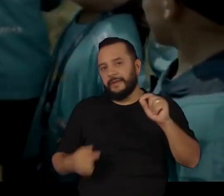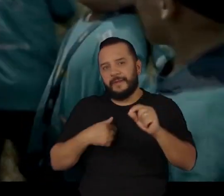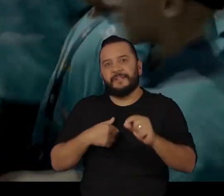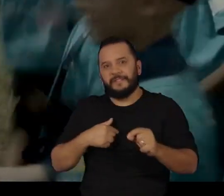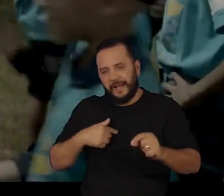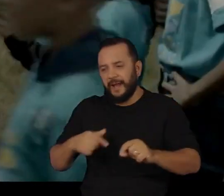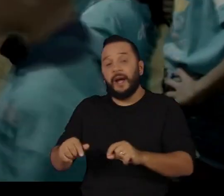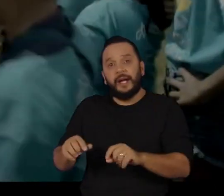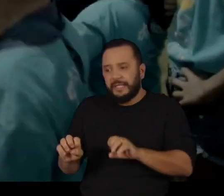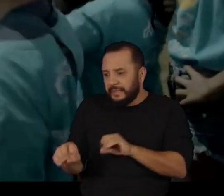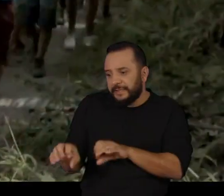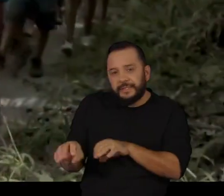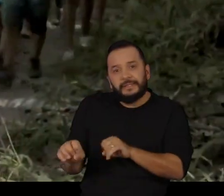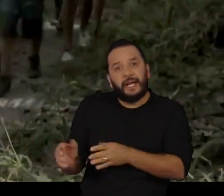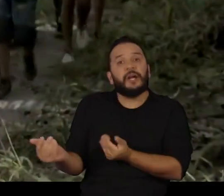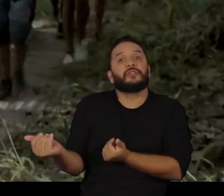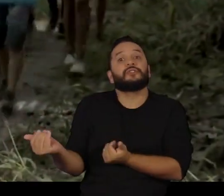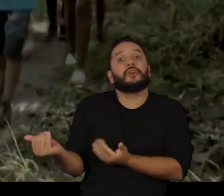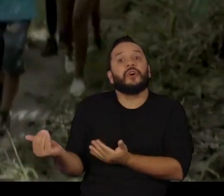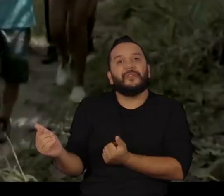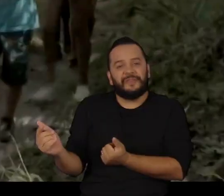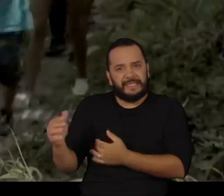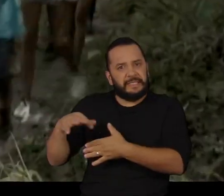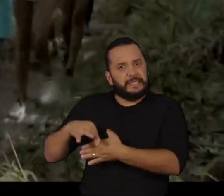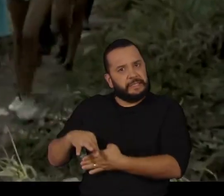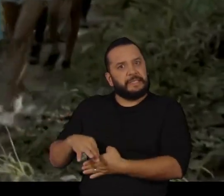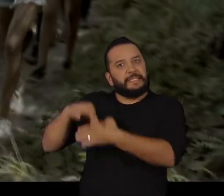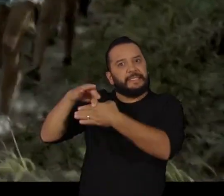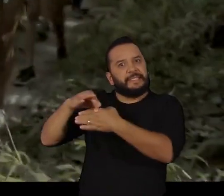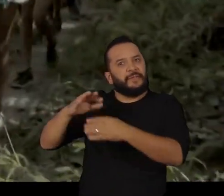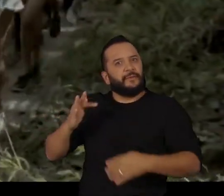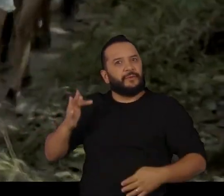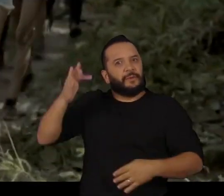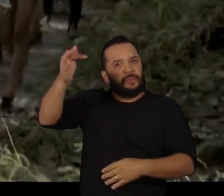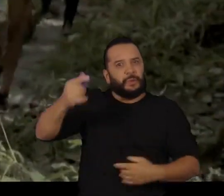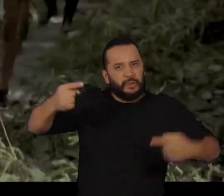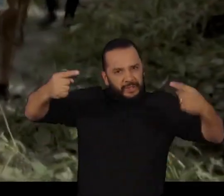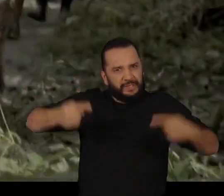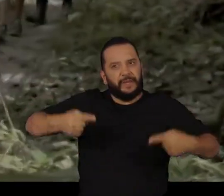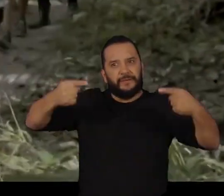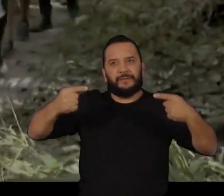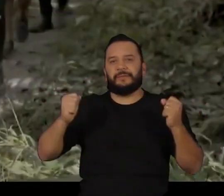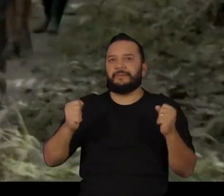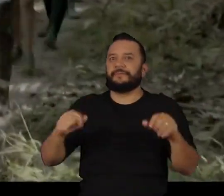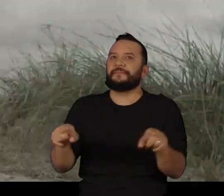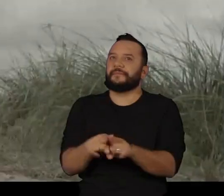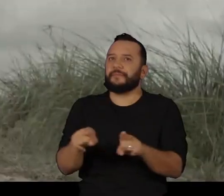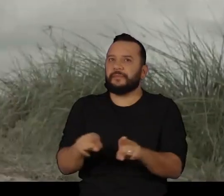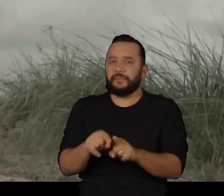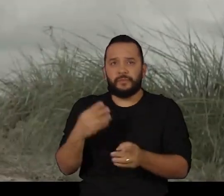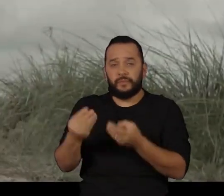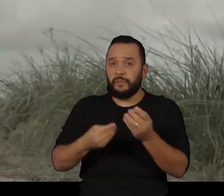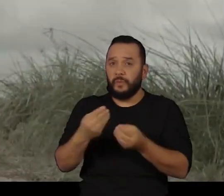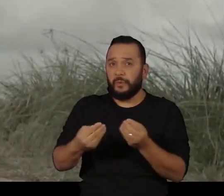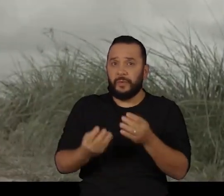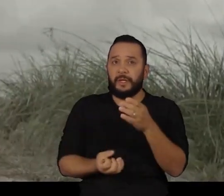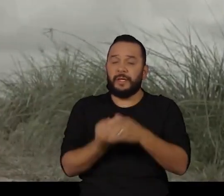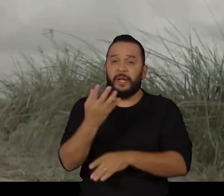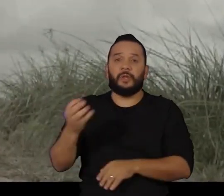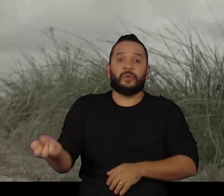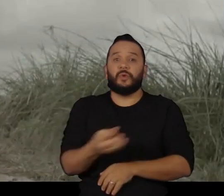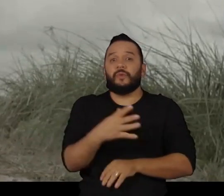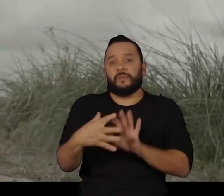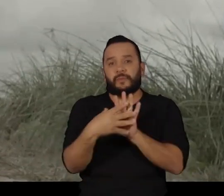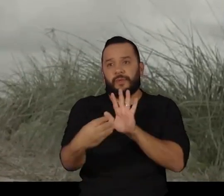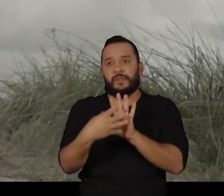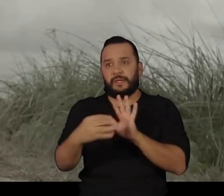jovens lideranças capazes de lidar com desafios futuros, como a construção de um novo modelo sustentável que gere